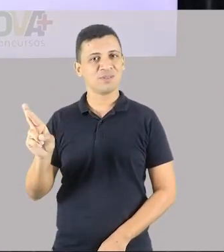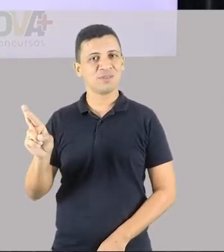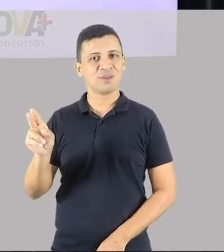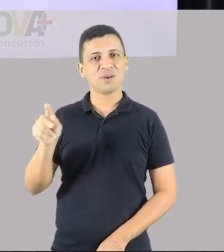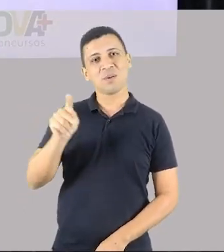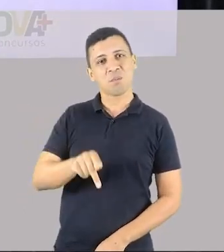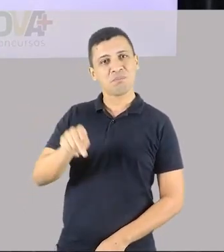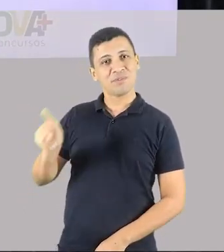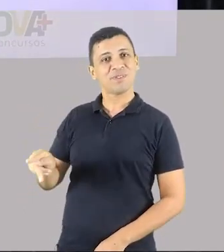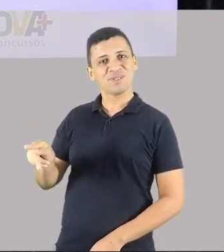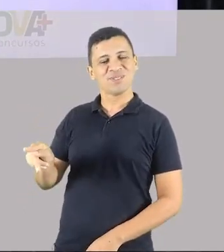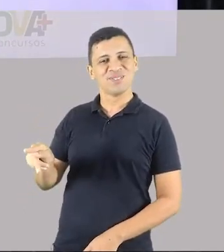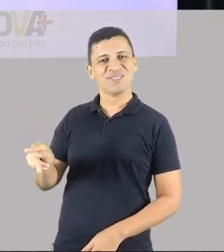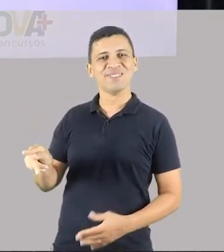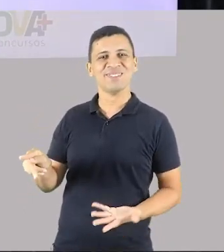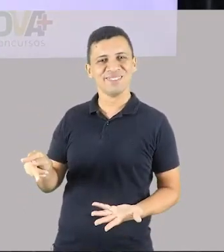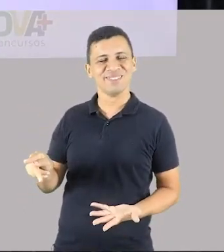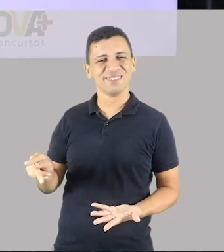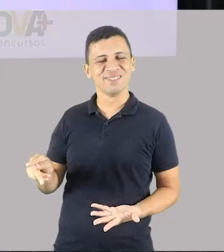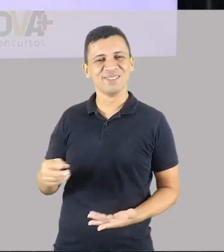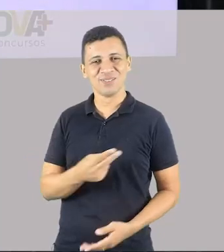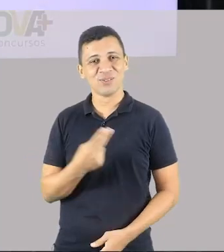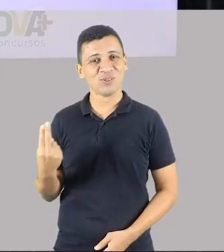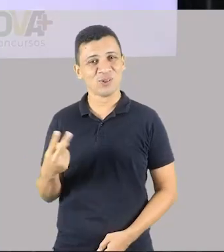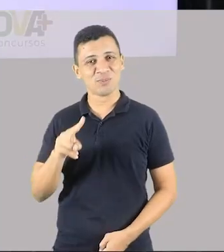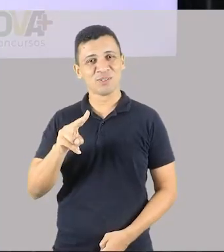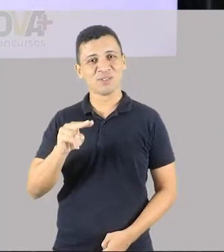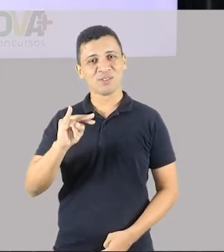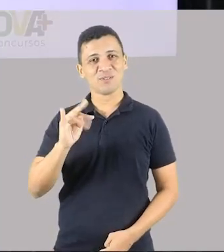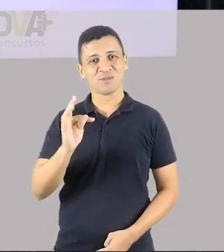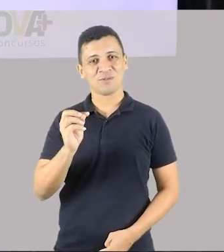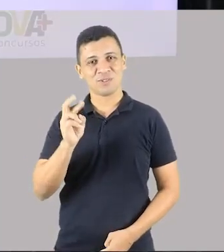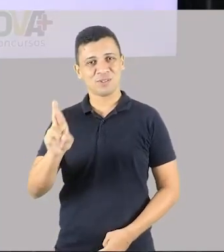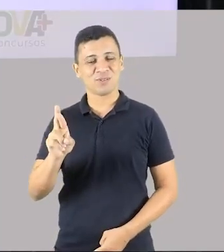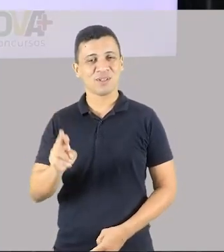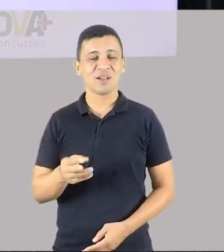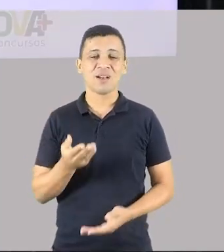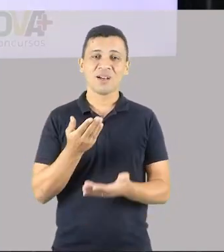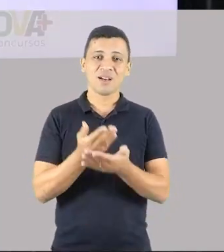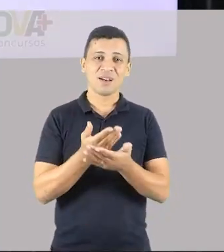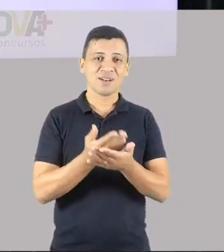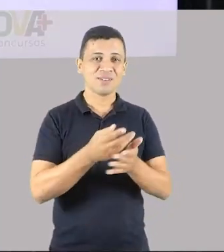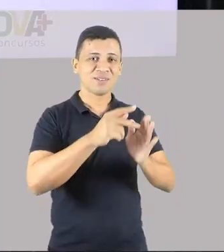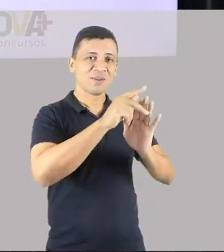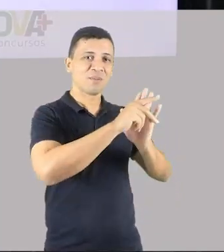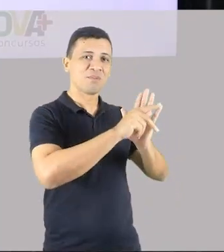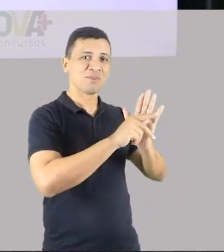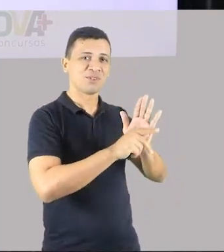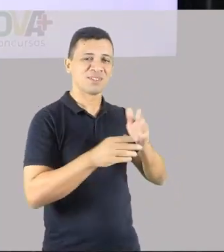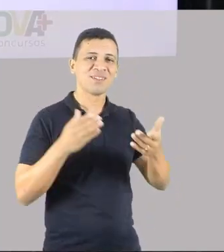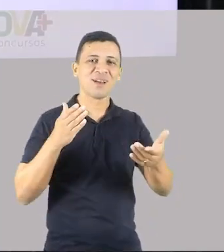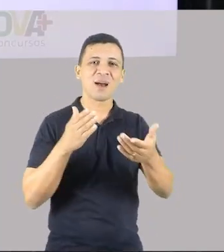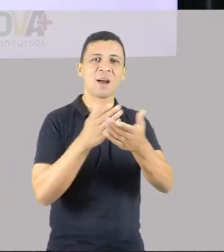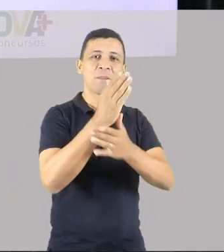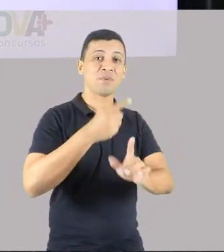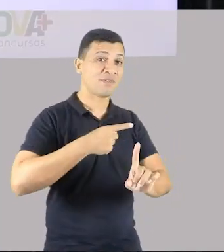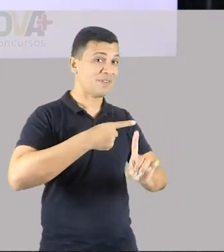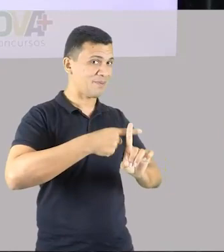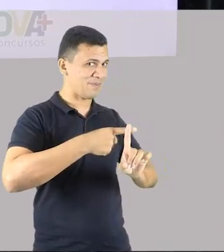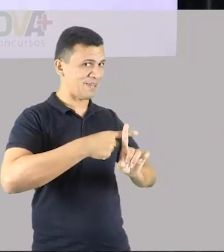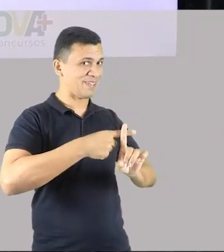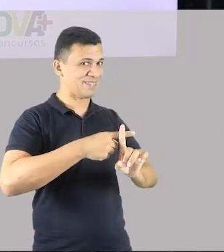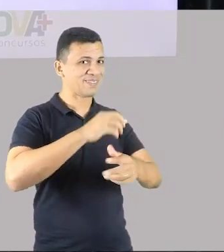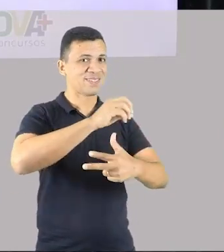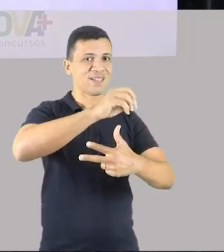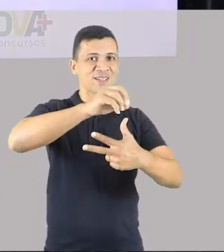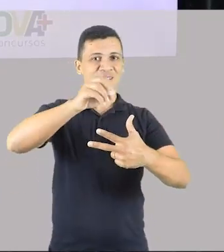é minha função, meu nome é Vitor Hugo. E essa é mais uma aula do projeto Aprova Mais Enem dos Concursos. Essa